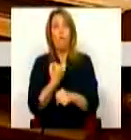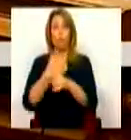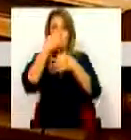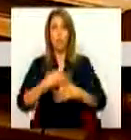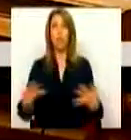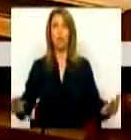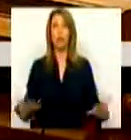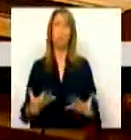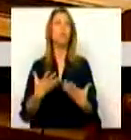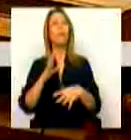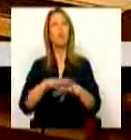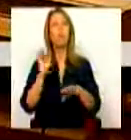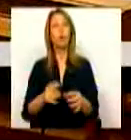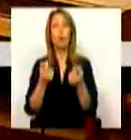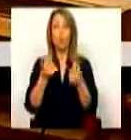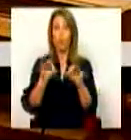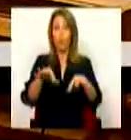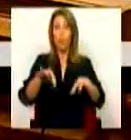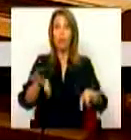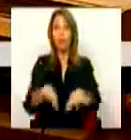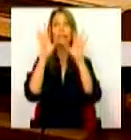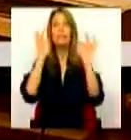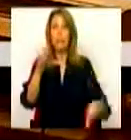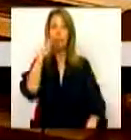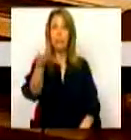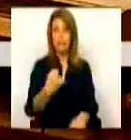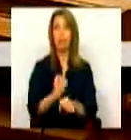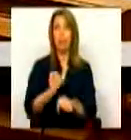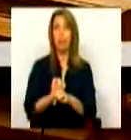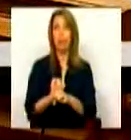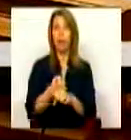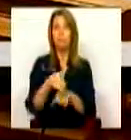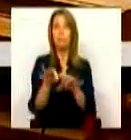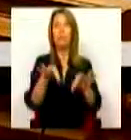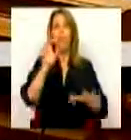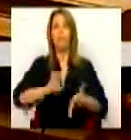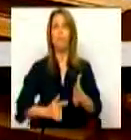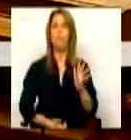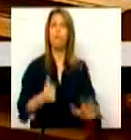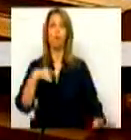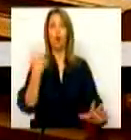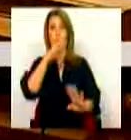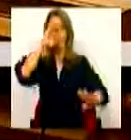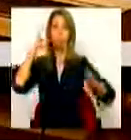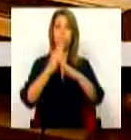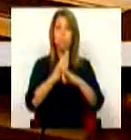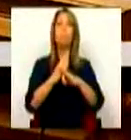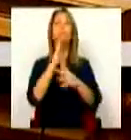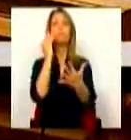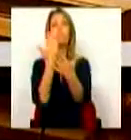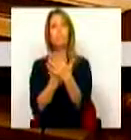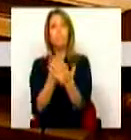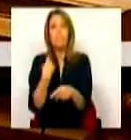por isso que, praticamente, na reta final, como dizia, destes trabalhos, é fundamental que nos empenhemos para garantir que, ainda